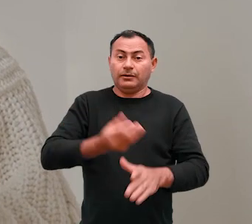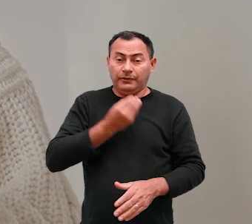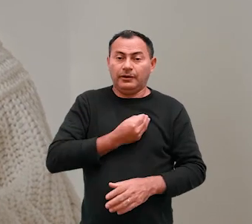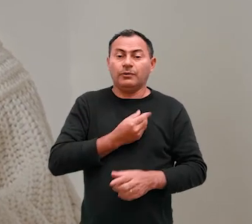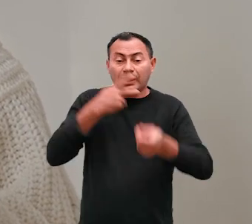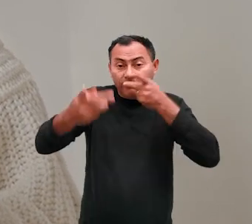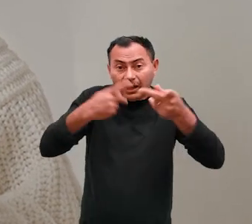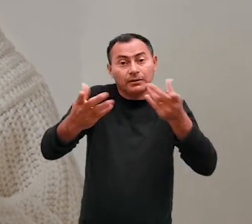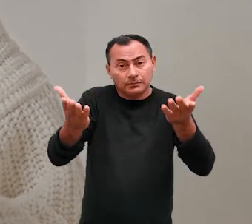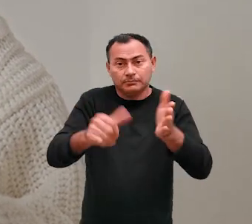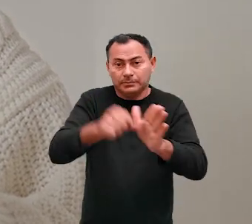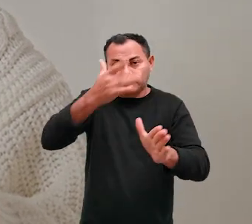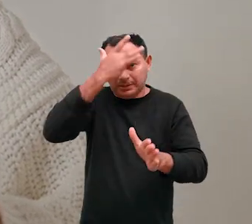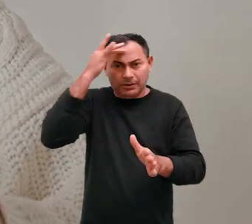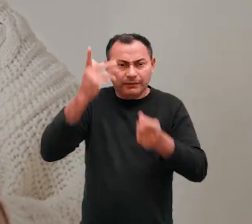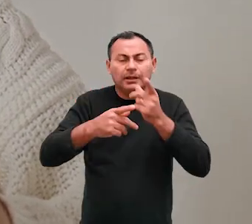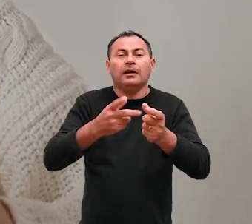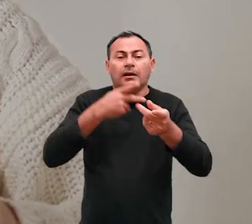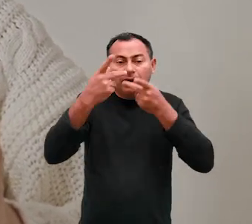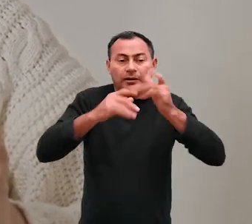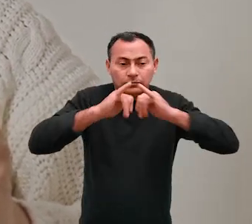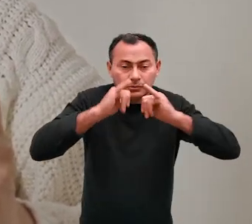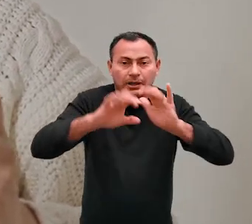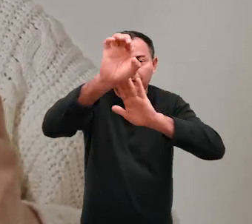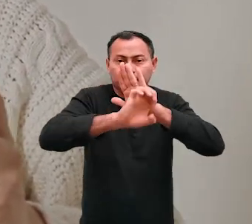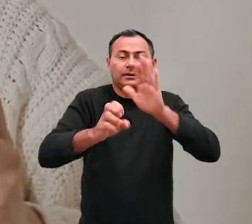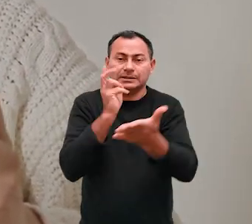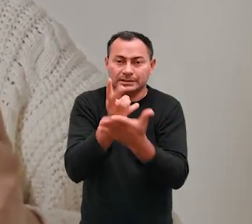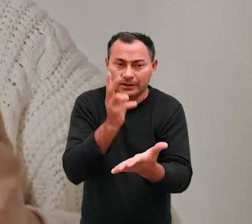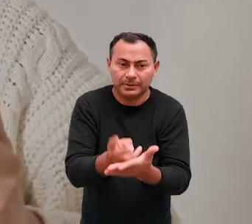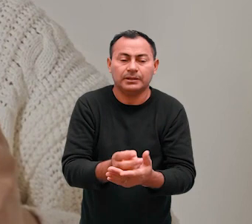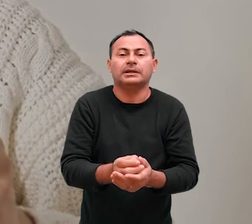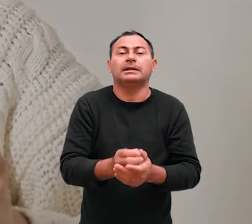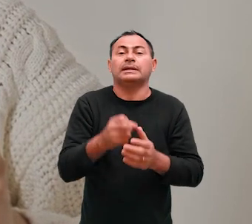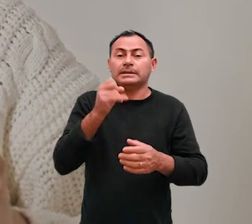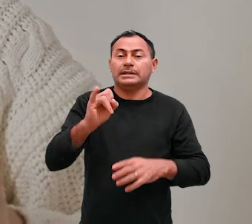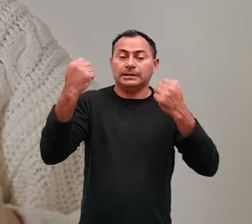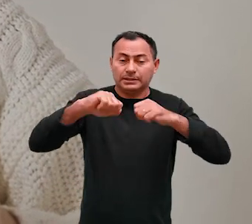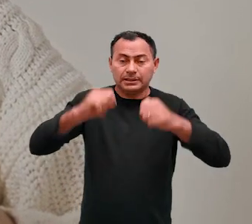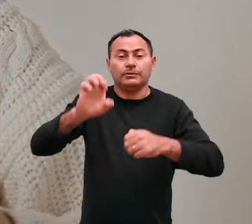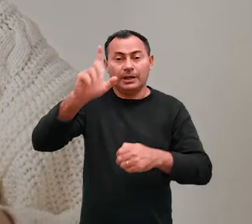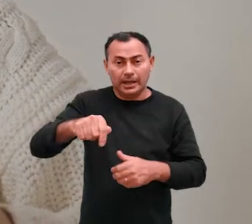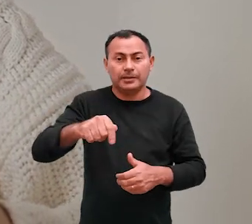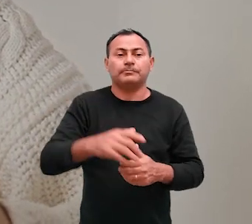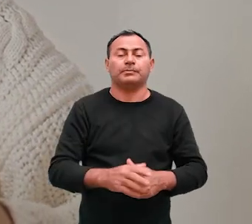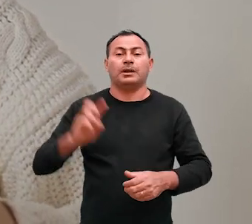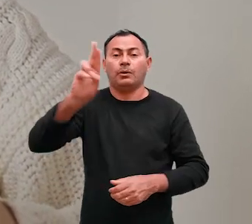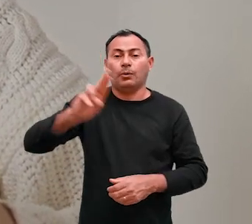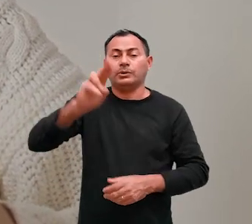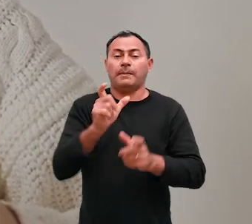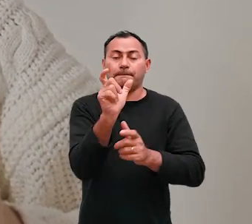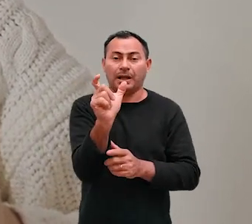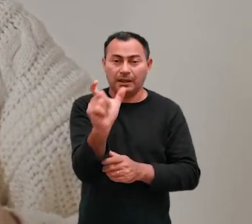prega. Alguém já disse: pregue o Evangelho sempre. Se necessário for,